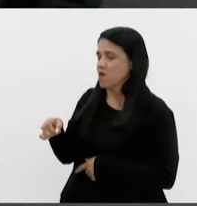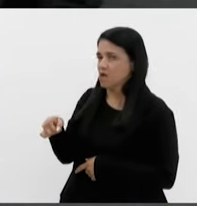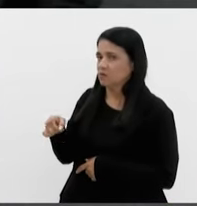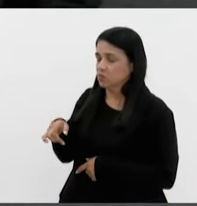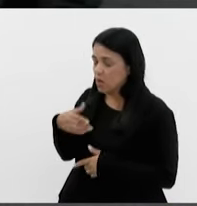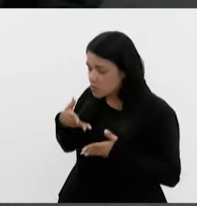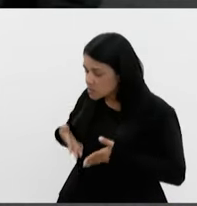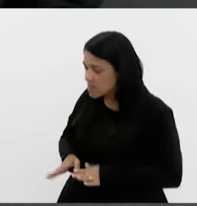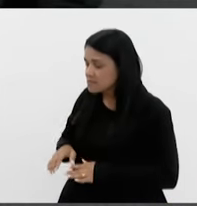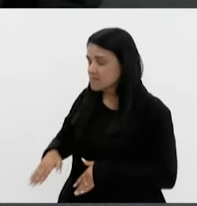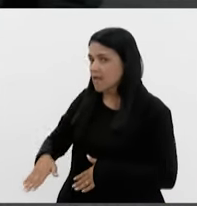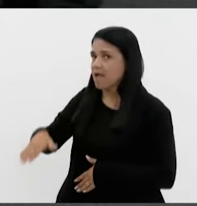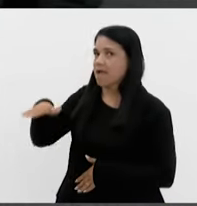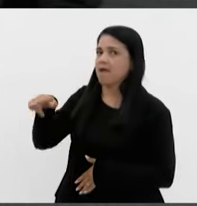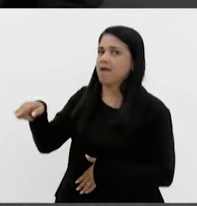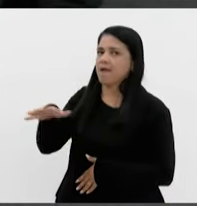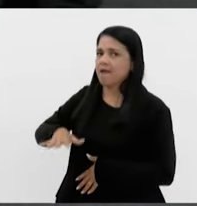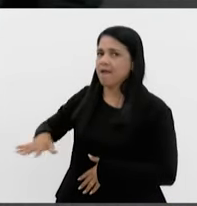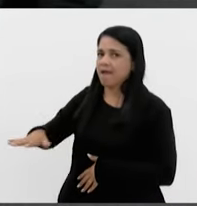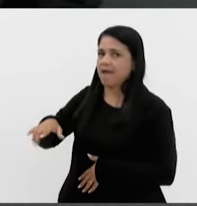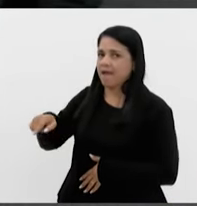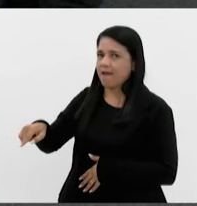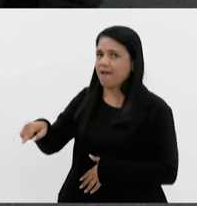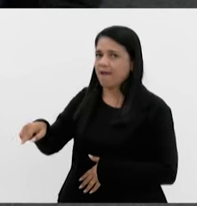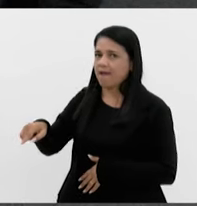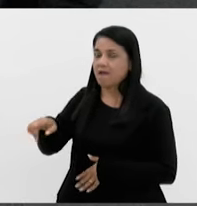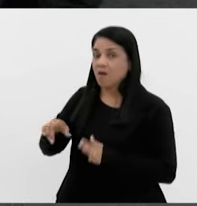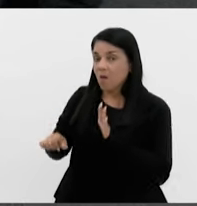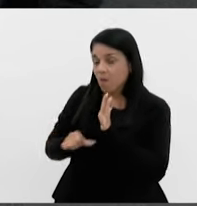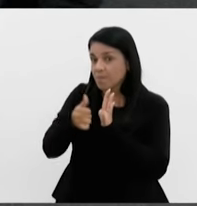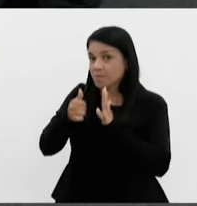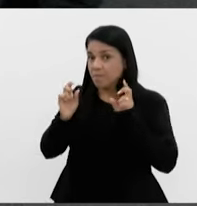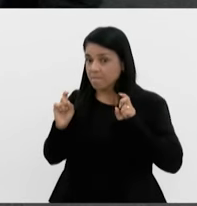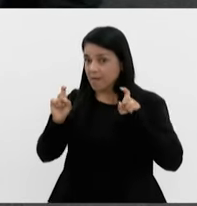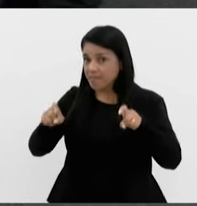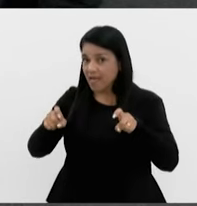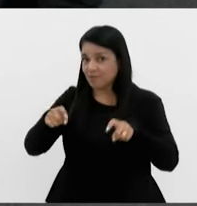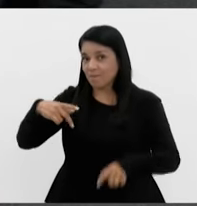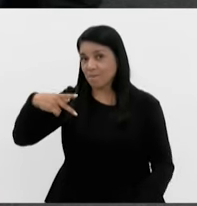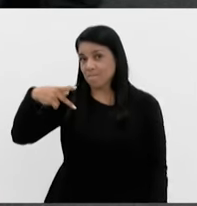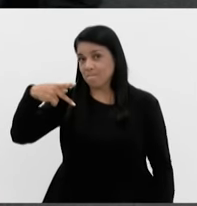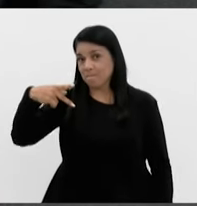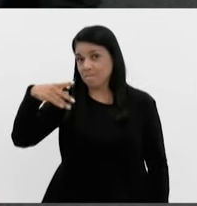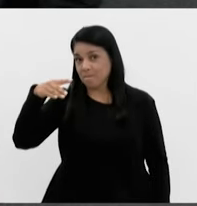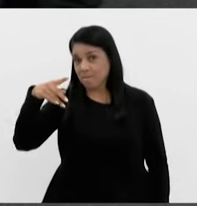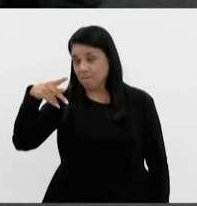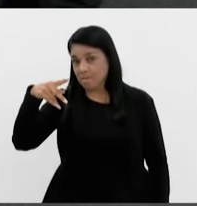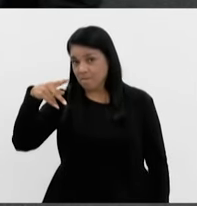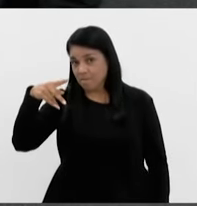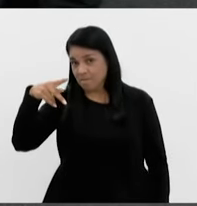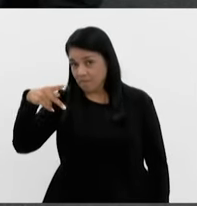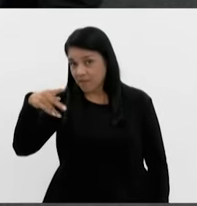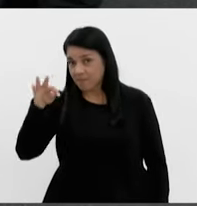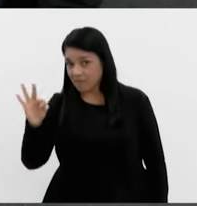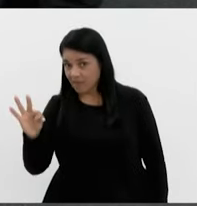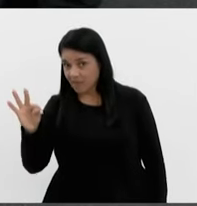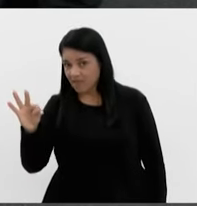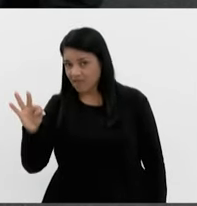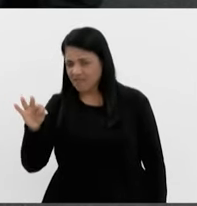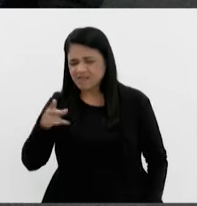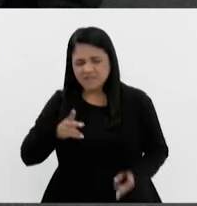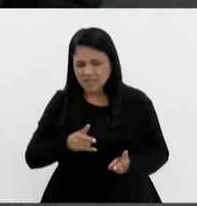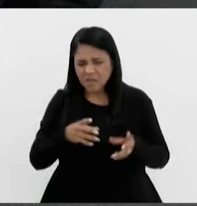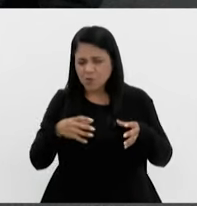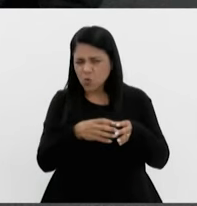naquela região primeiro mandato dele foi pelo PT o grupo dele é de esquerda Ele sempre foi